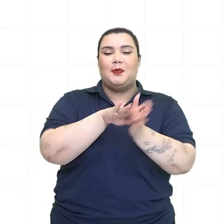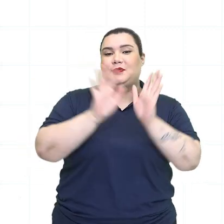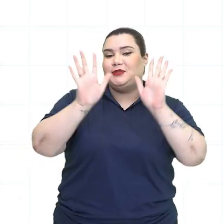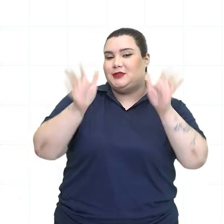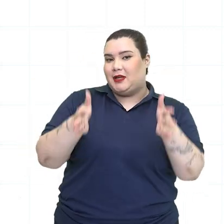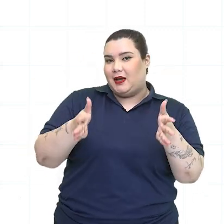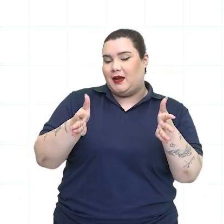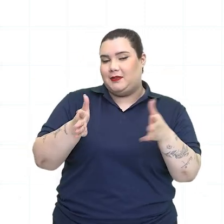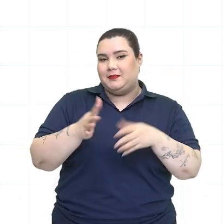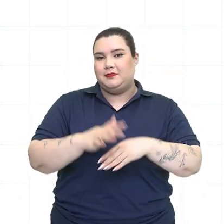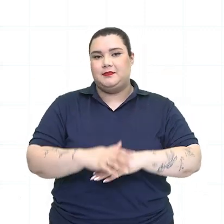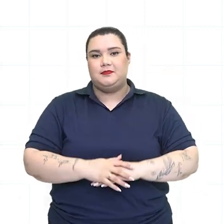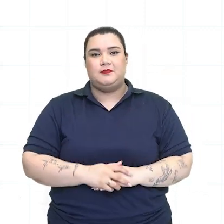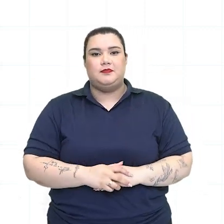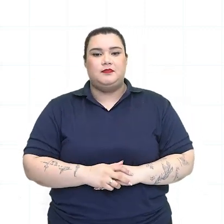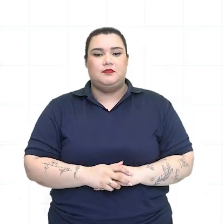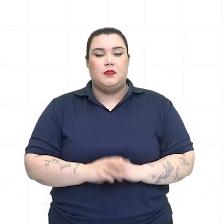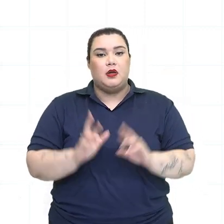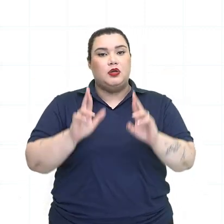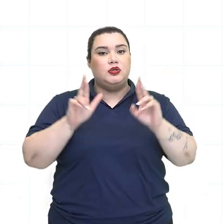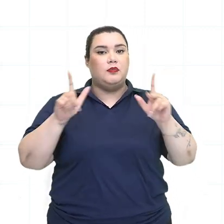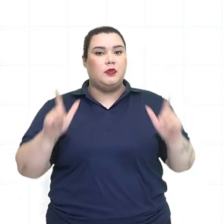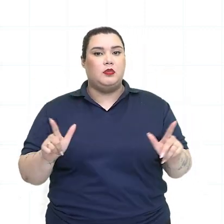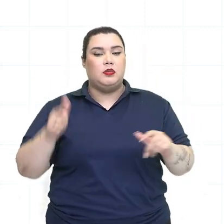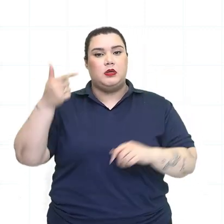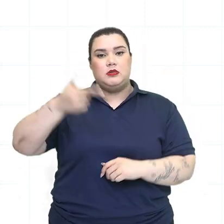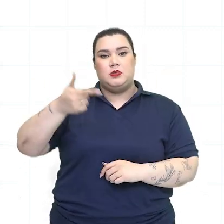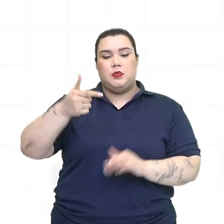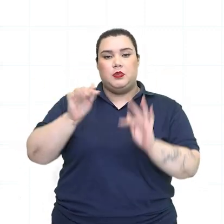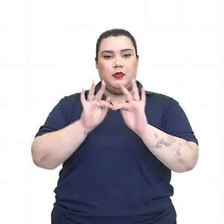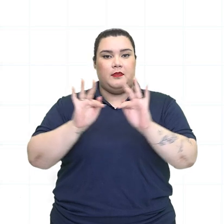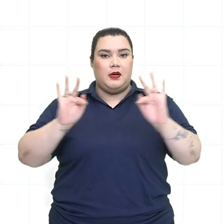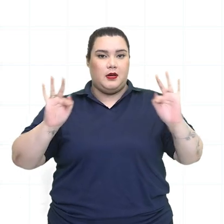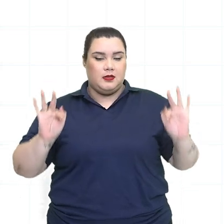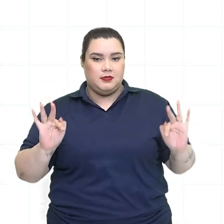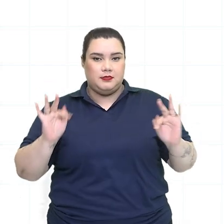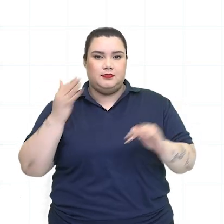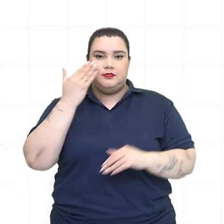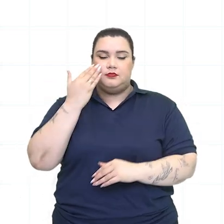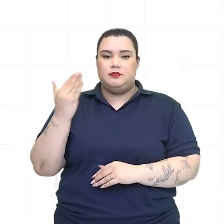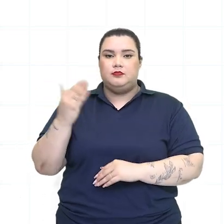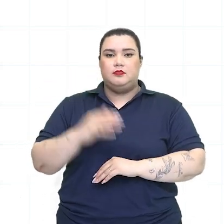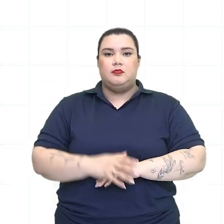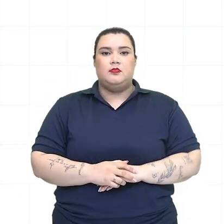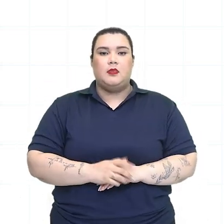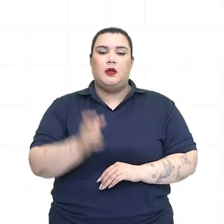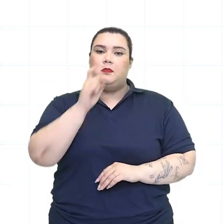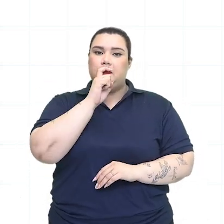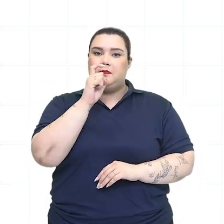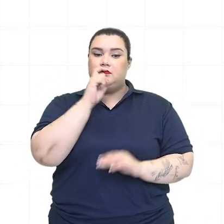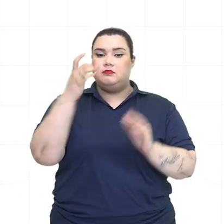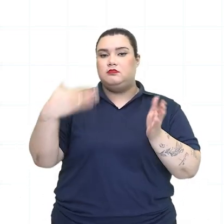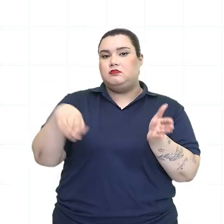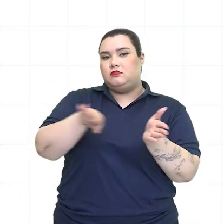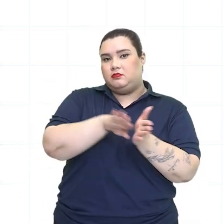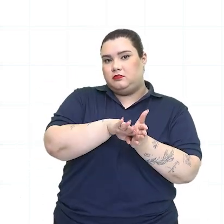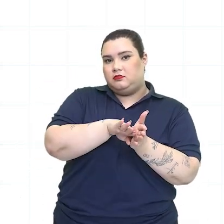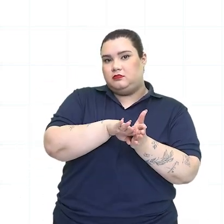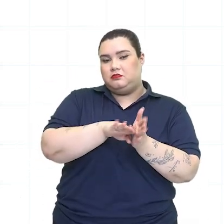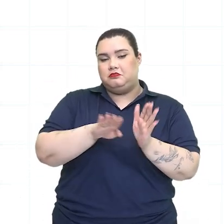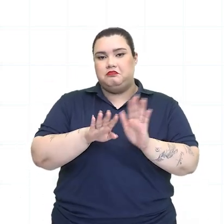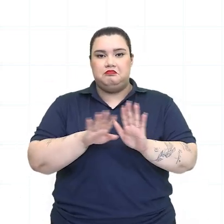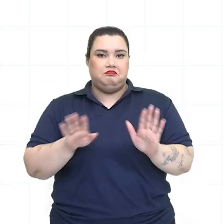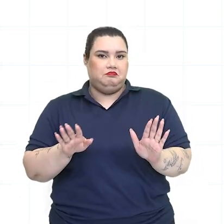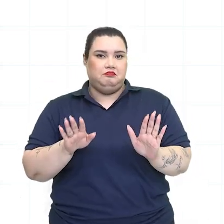do pai. É diferente da segunda situação, quando se diz, papai chegou,